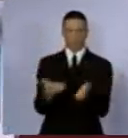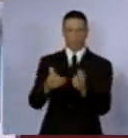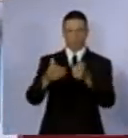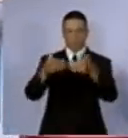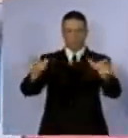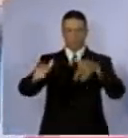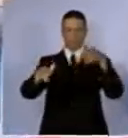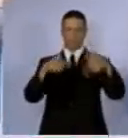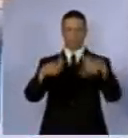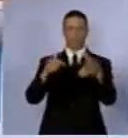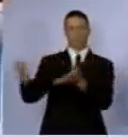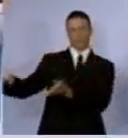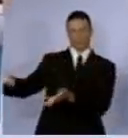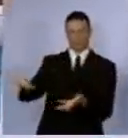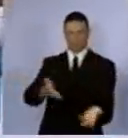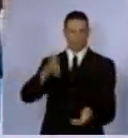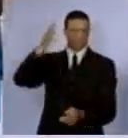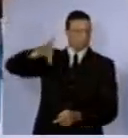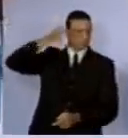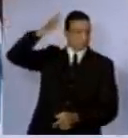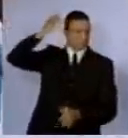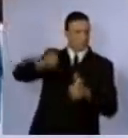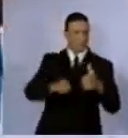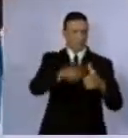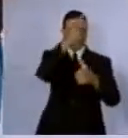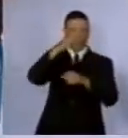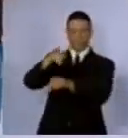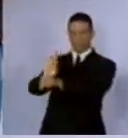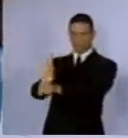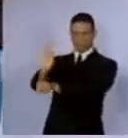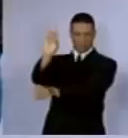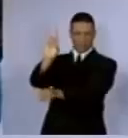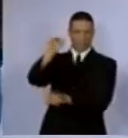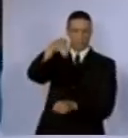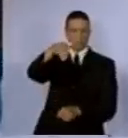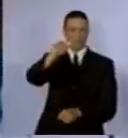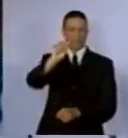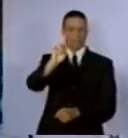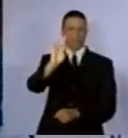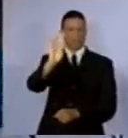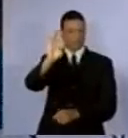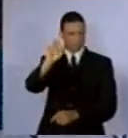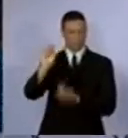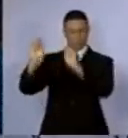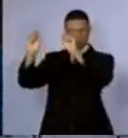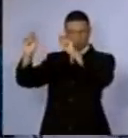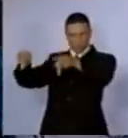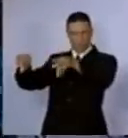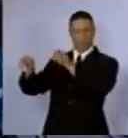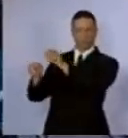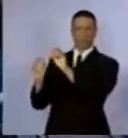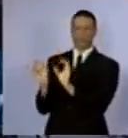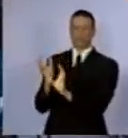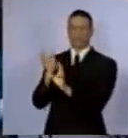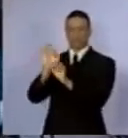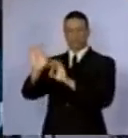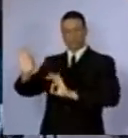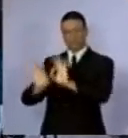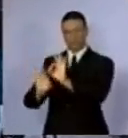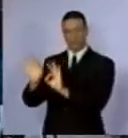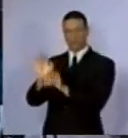trabalhos e convido para a primeira exposição o Dr. Martin Blank, professor associado aposentado do Departamento de Fisiologia